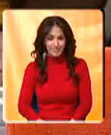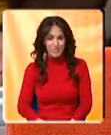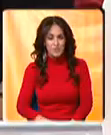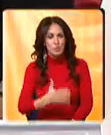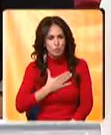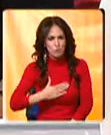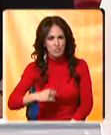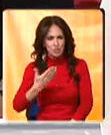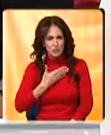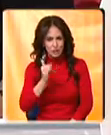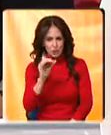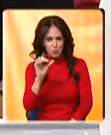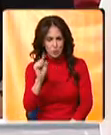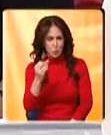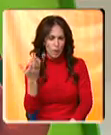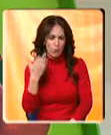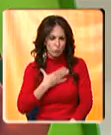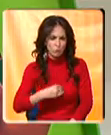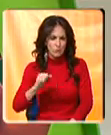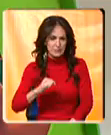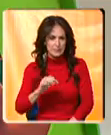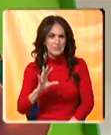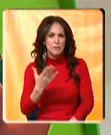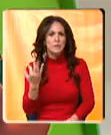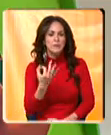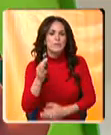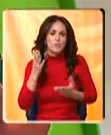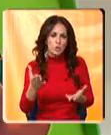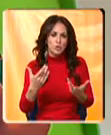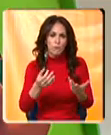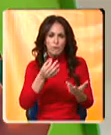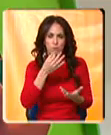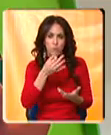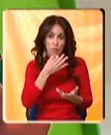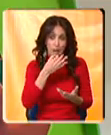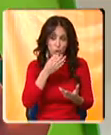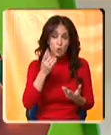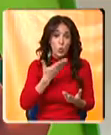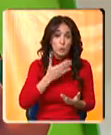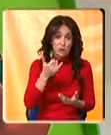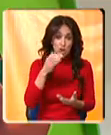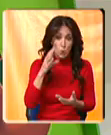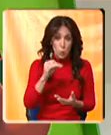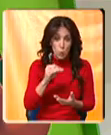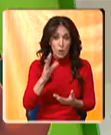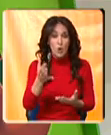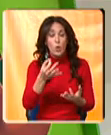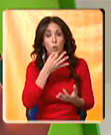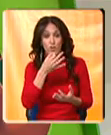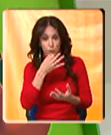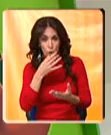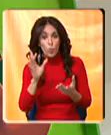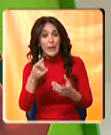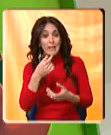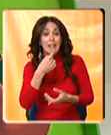Você gostava muito do Diogo? Sim, gostava. E quando, aliás, nós tivemos conversas com ele, já lhe vamos mostrar o que é que foi dito sobre si por